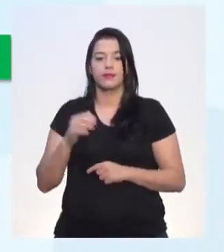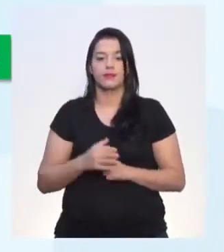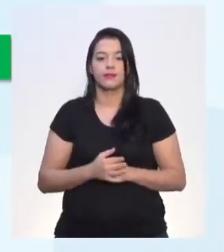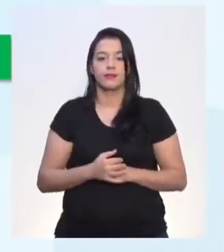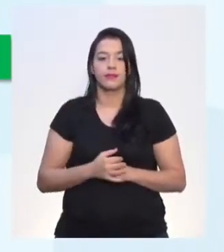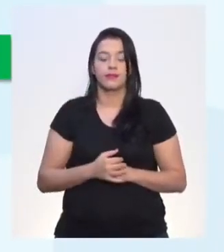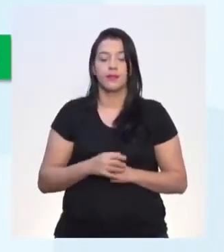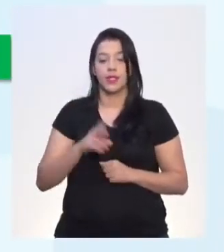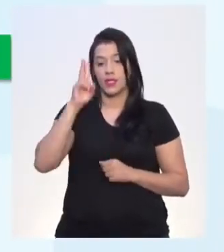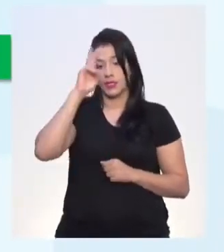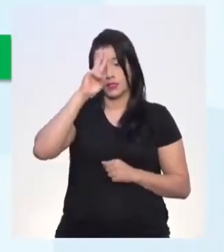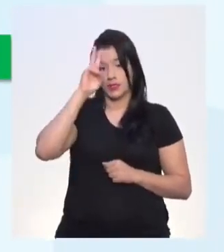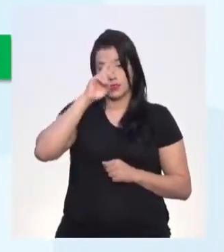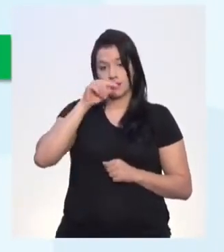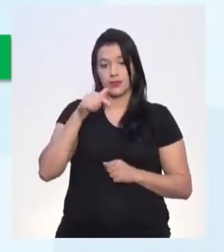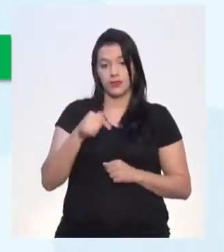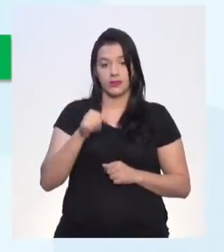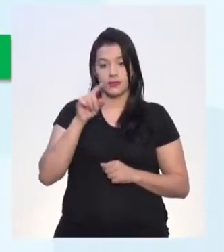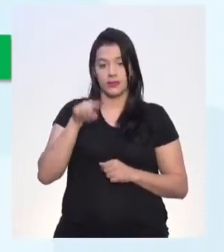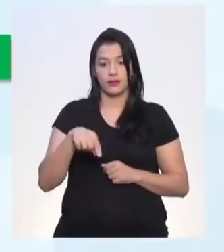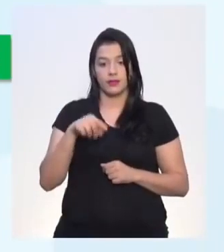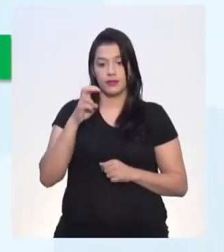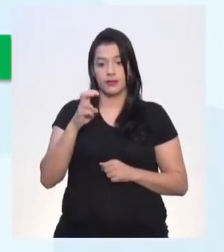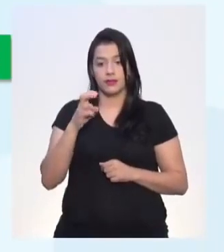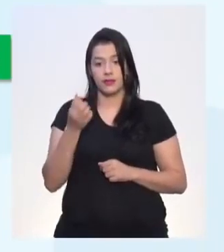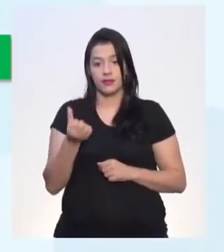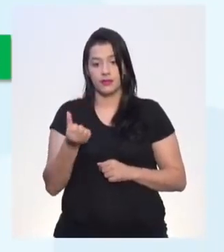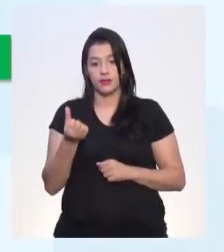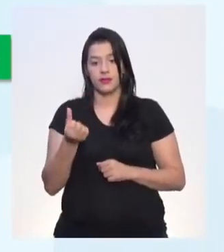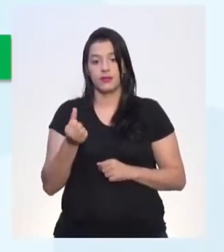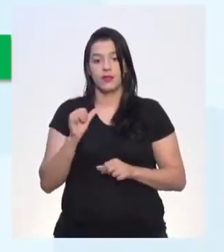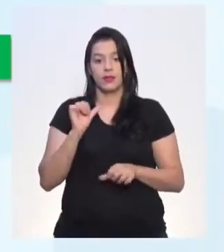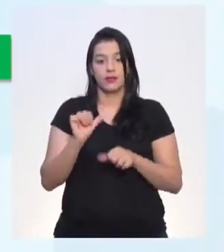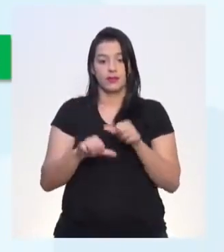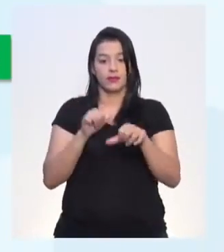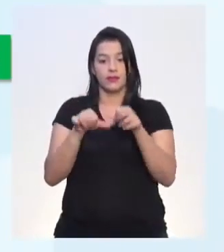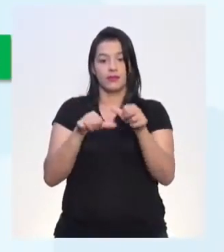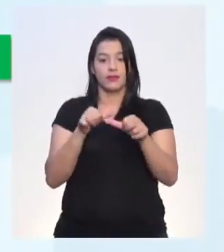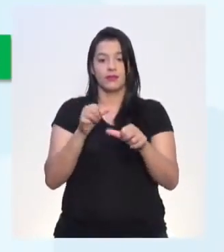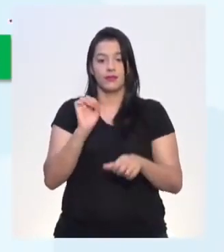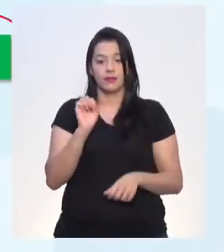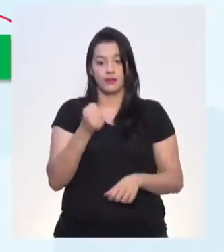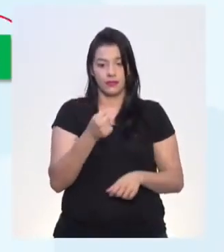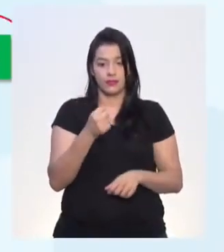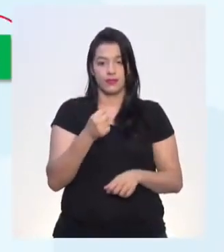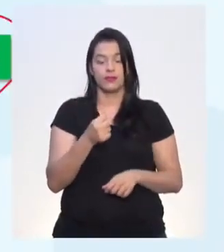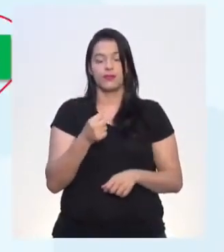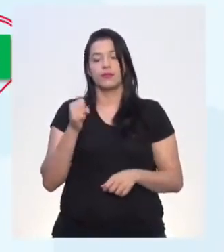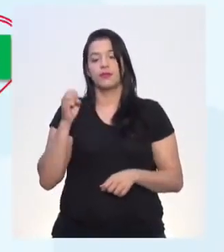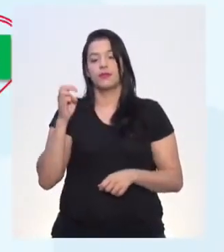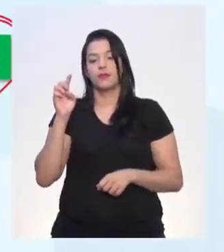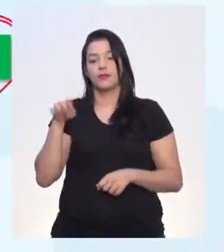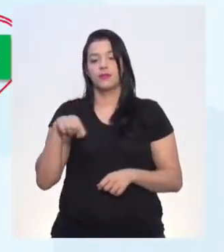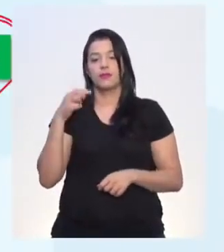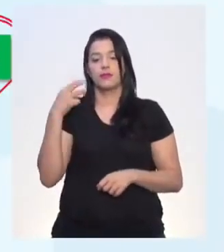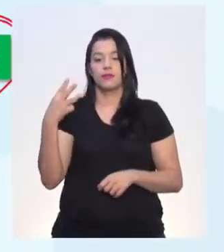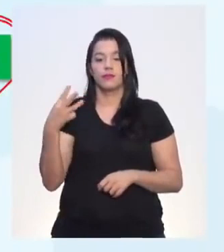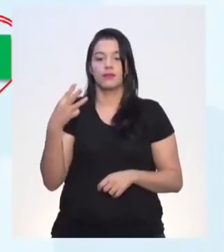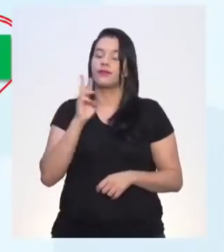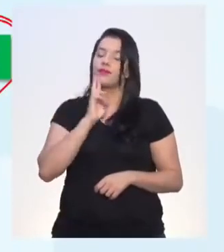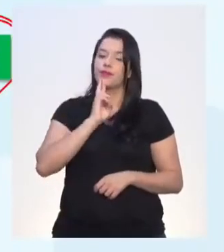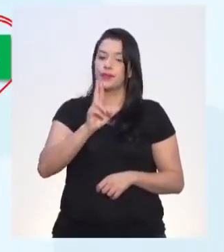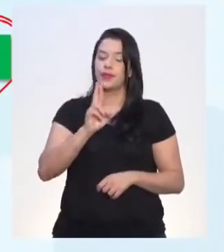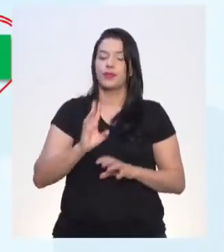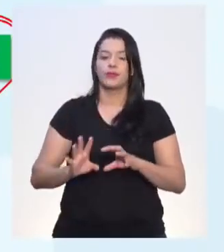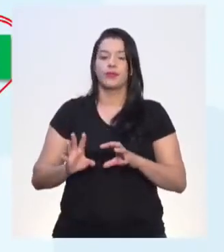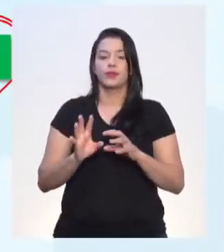que quando chega a 7,56, muda de 7 para 8, tá? Não vai esquecer. E aí deu 8 e 3, esse é o resultado